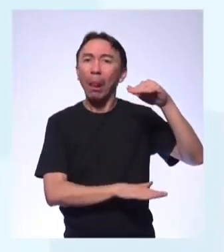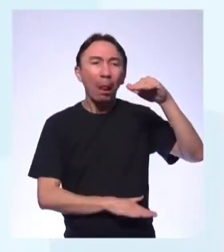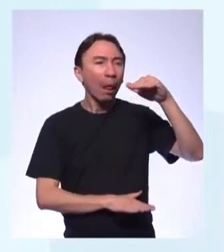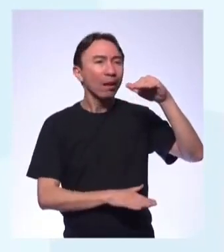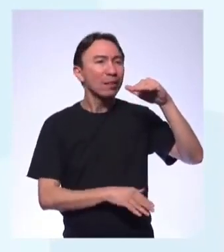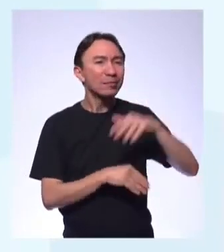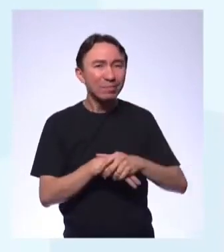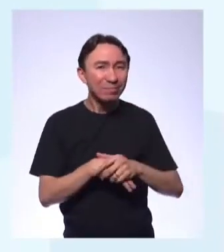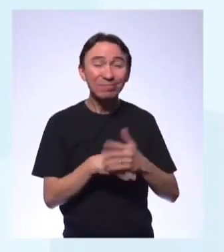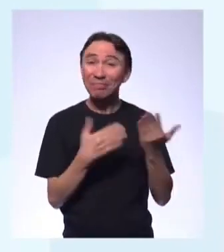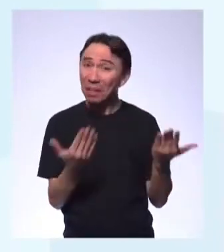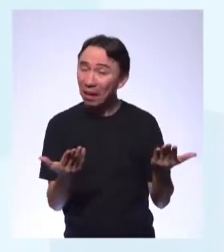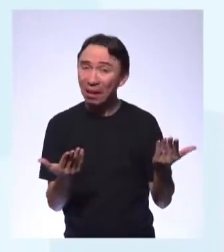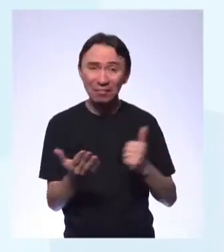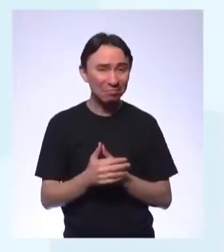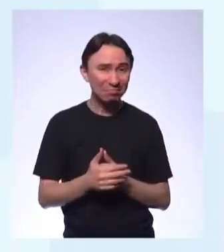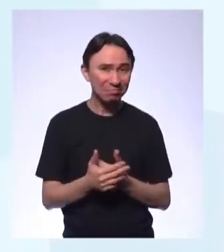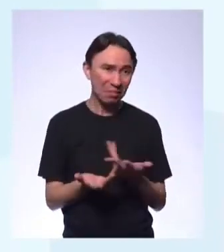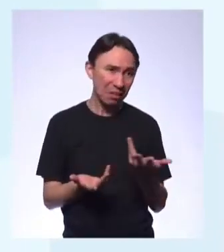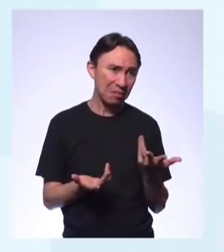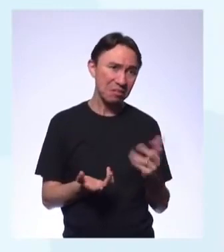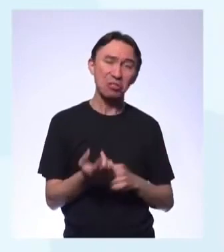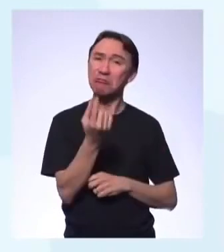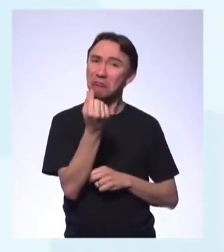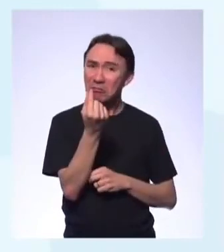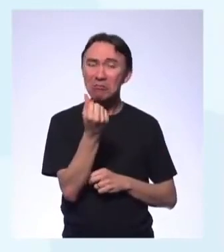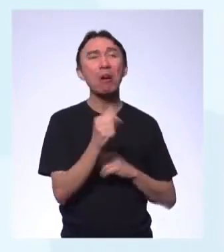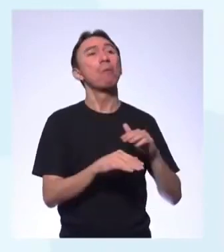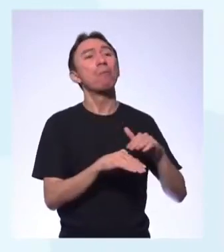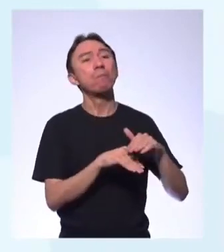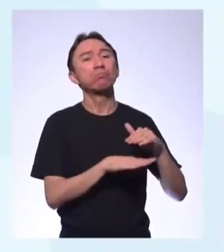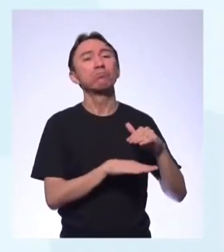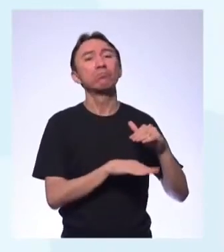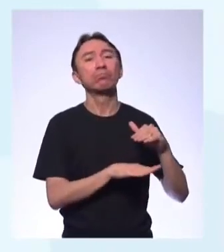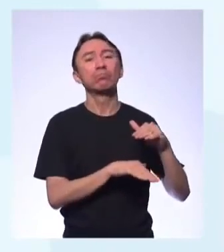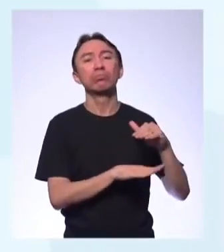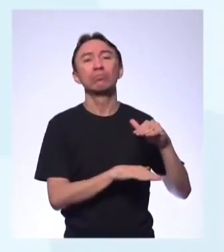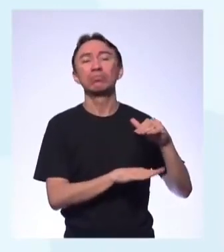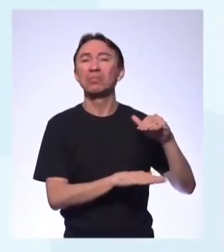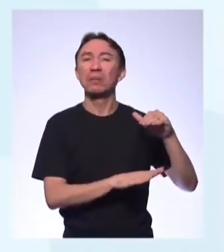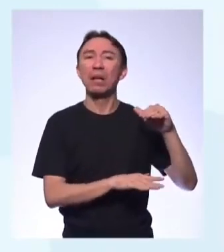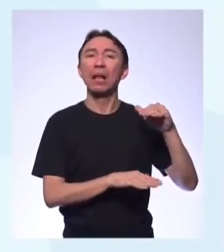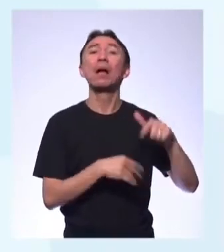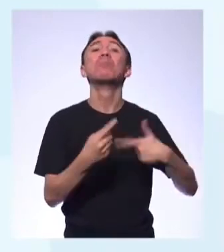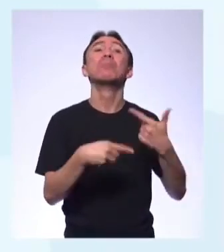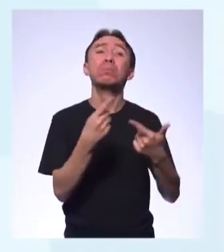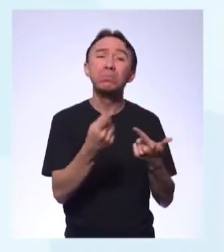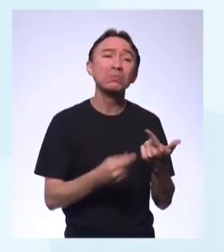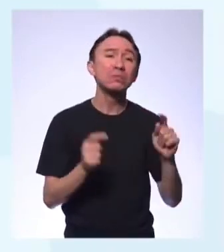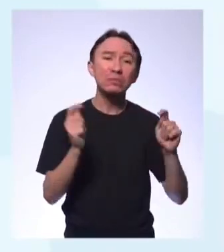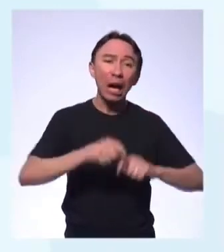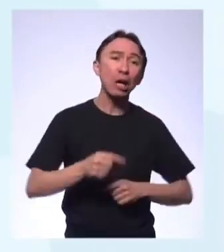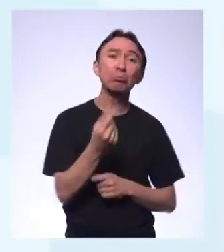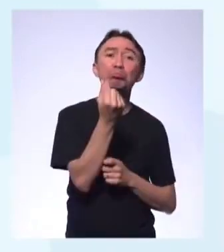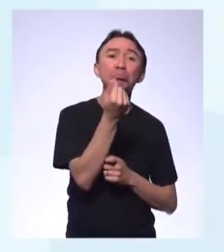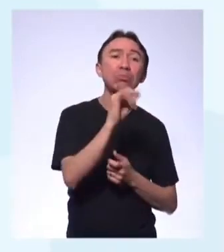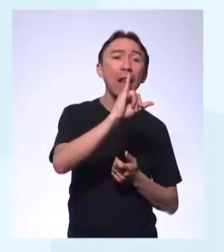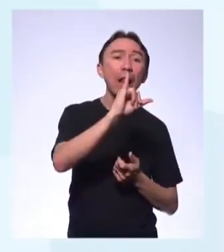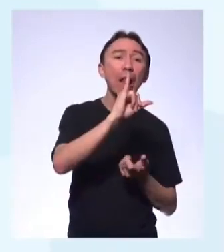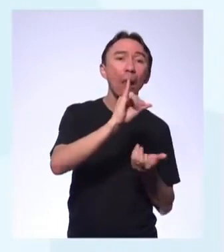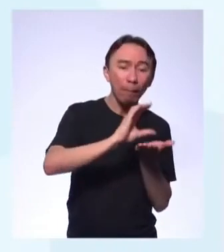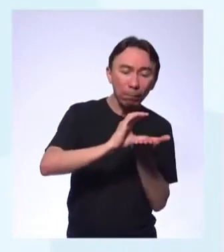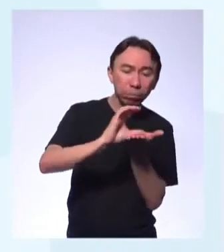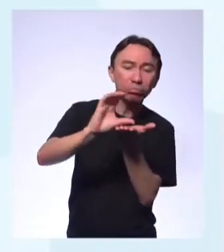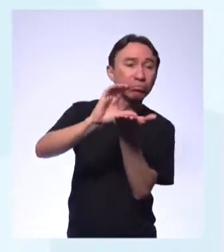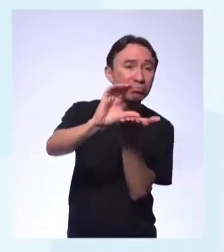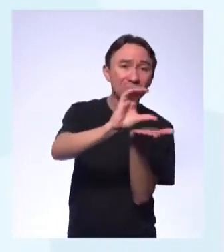é acumular dinheiro, recursos suficientes que depois podem ser reinvestidos no setor econômico,